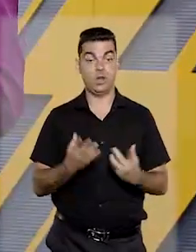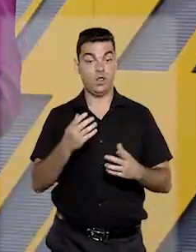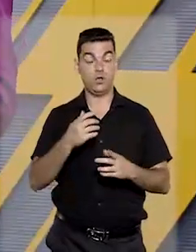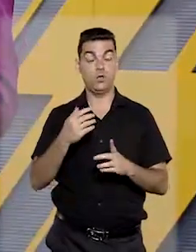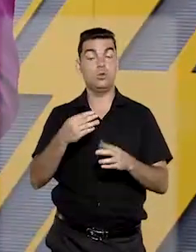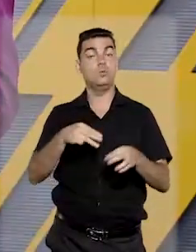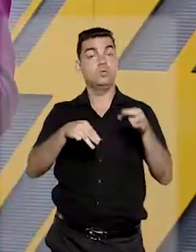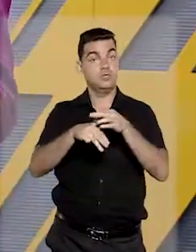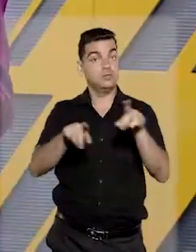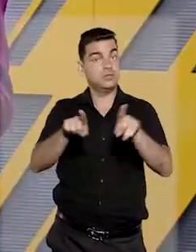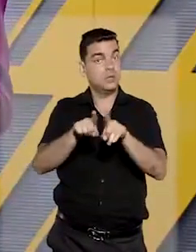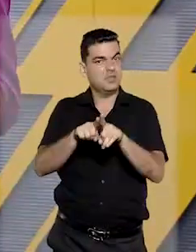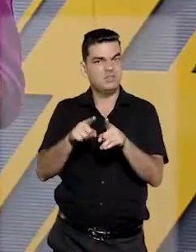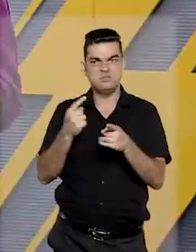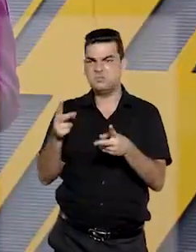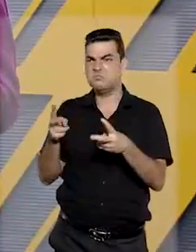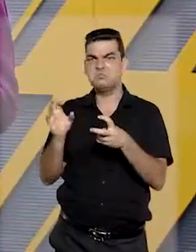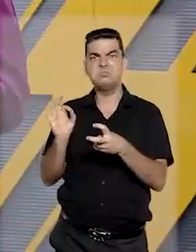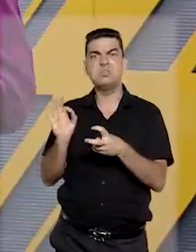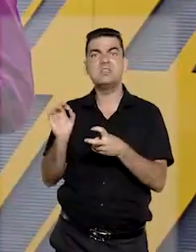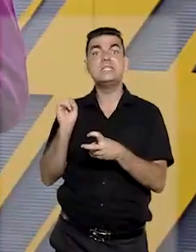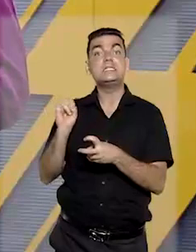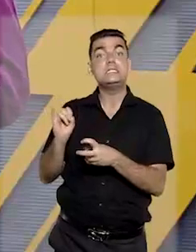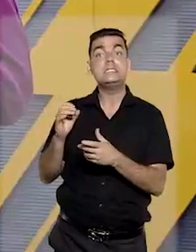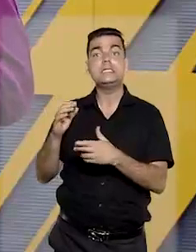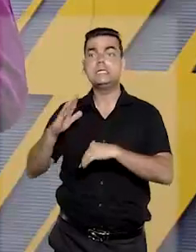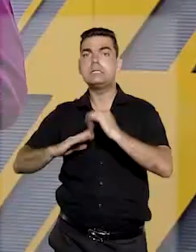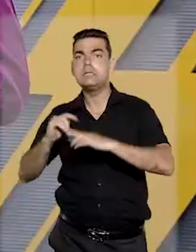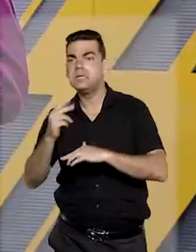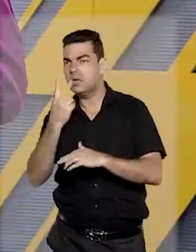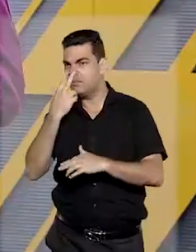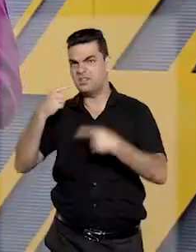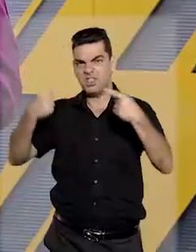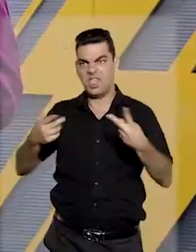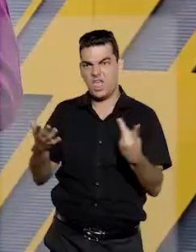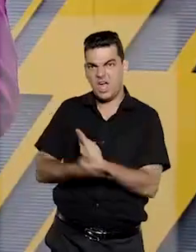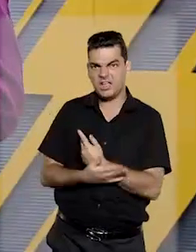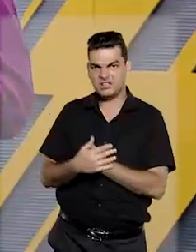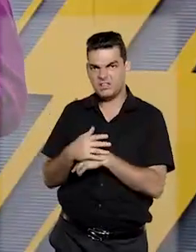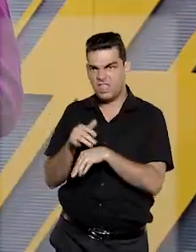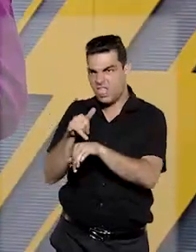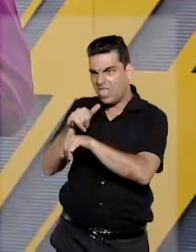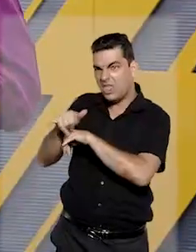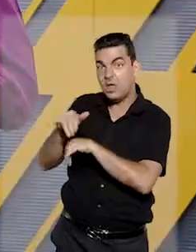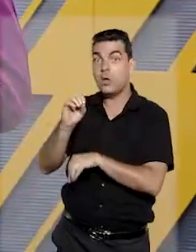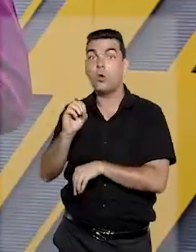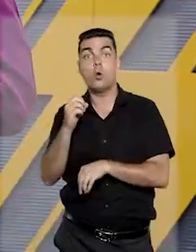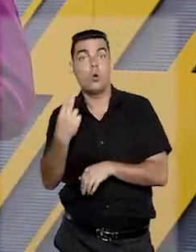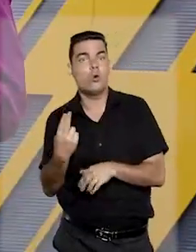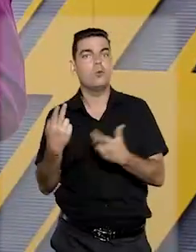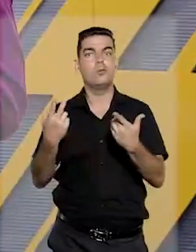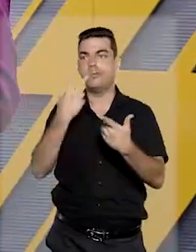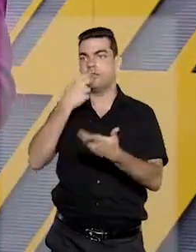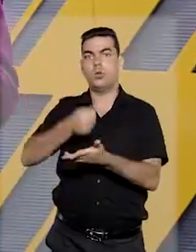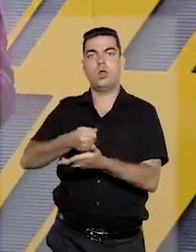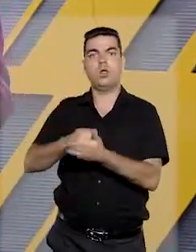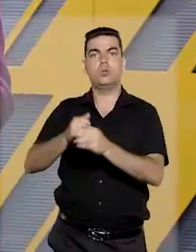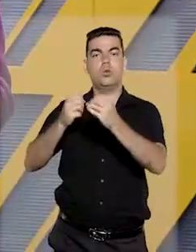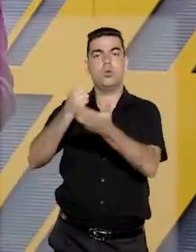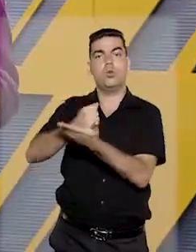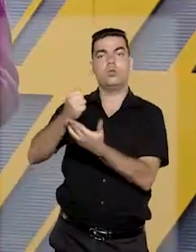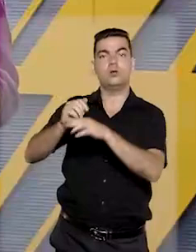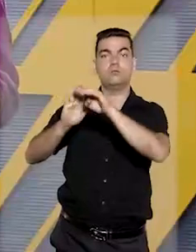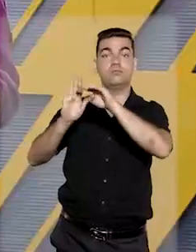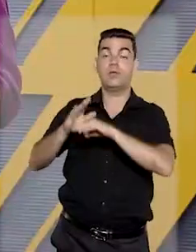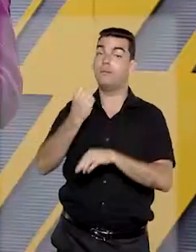também não identificaram, no caso, indícios de prática de concorrência desleal ou de violação dos deveres decorrentes da